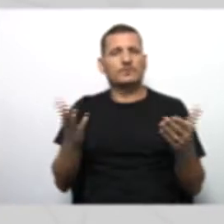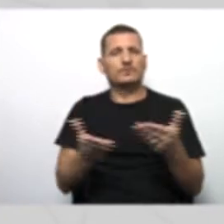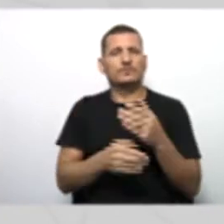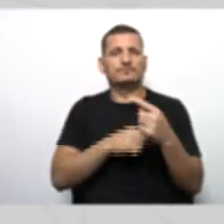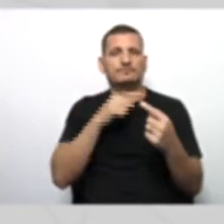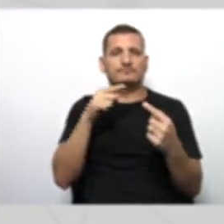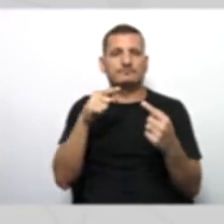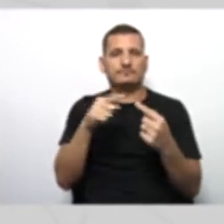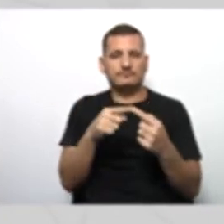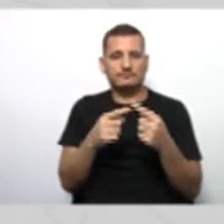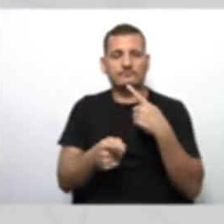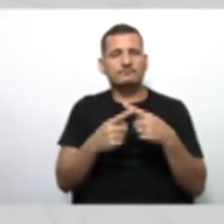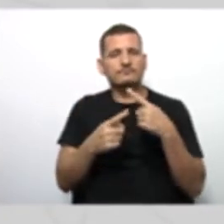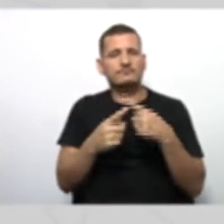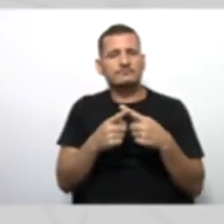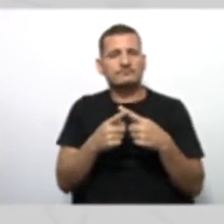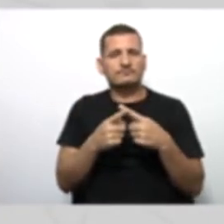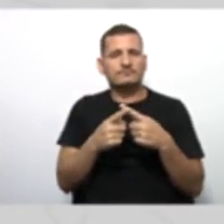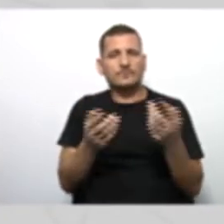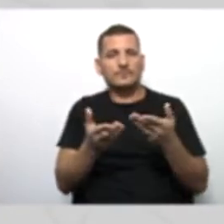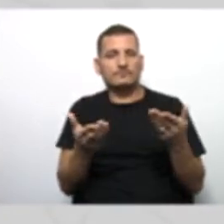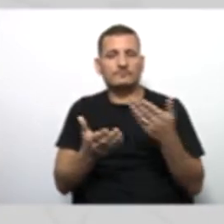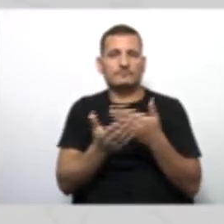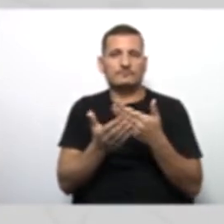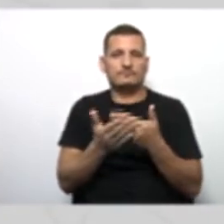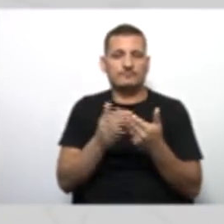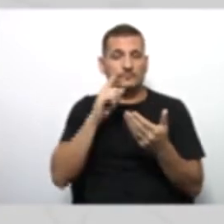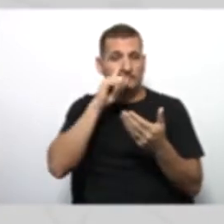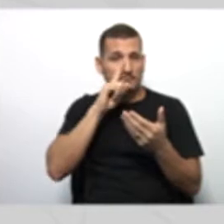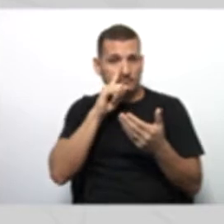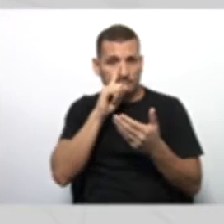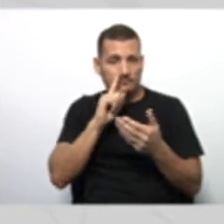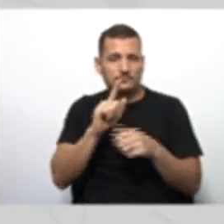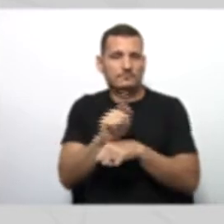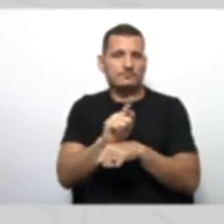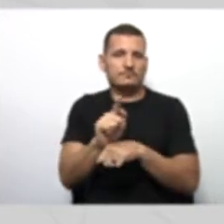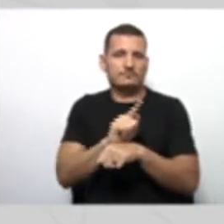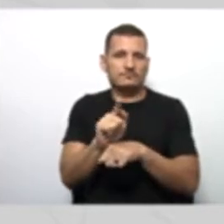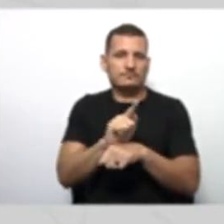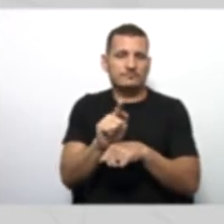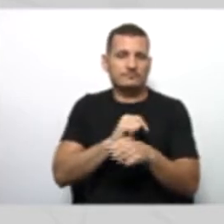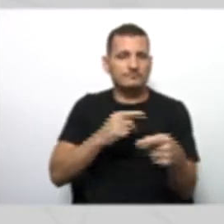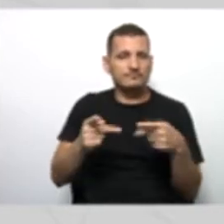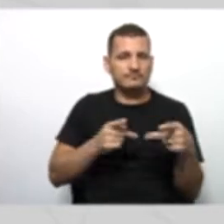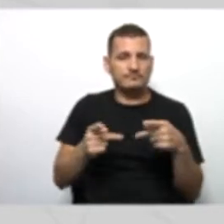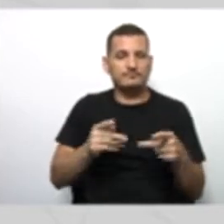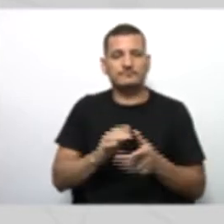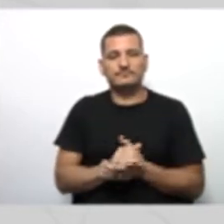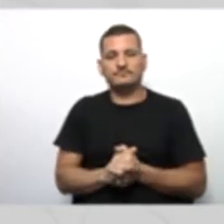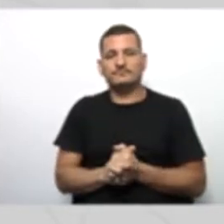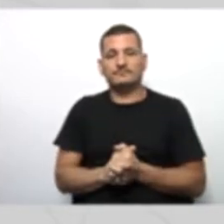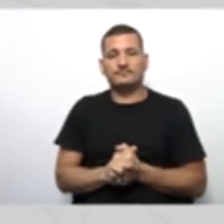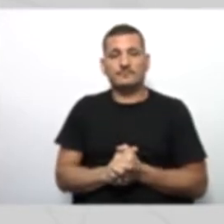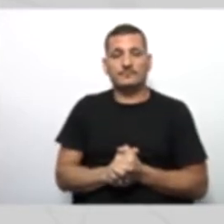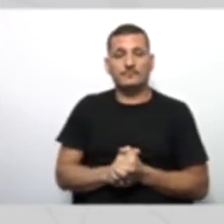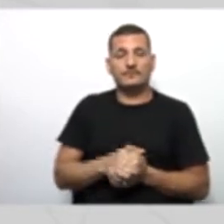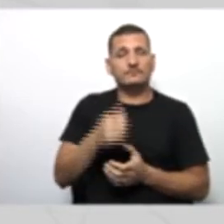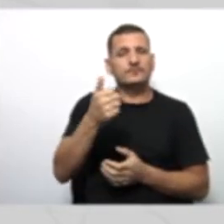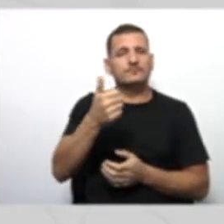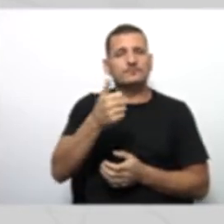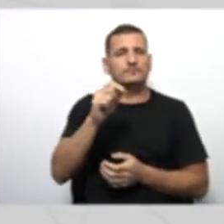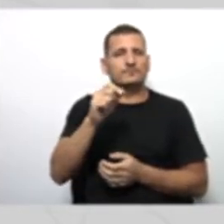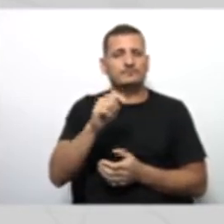objetivos, né? Por que a gente vai estudar a questão de riscos em gerenciamento e elaboração de projetos? Primeiro a gente tem que, como objetivo aqui,